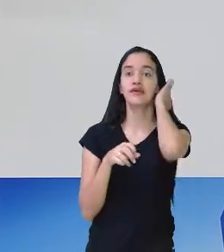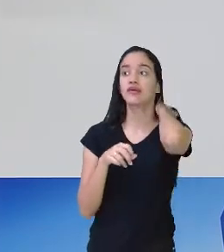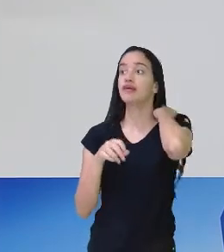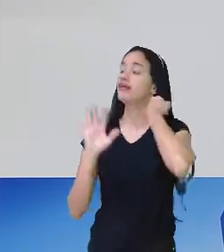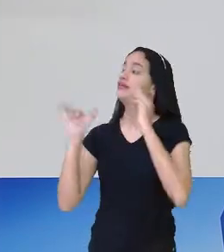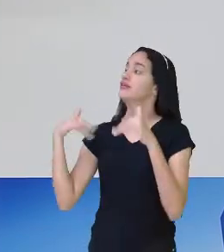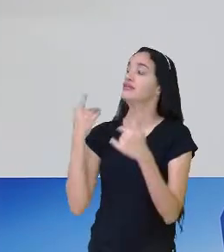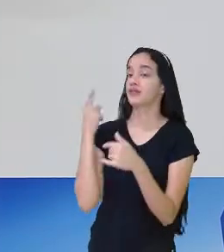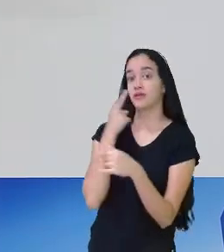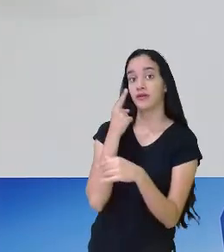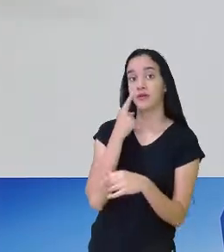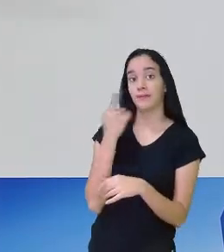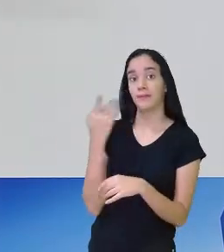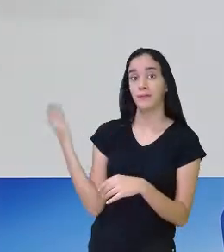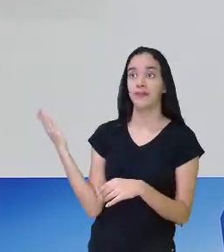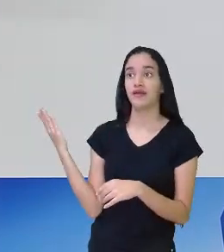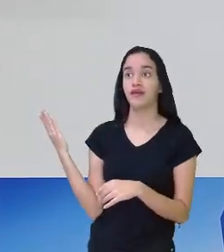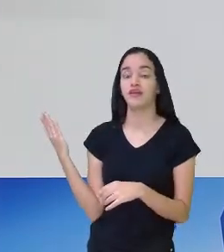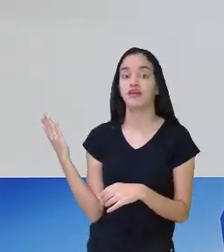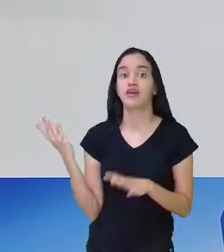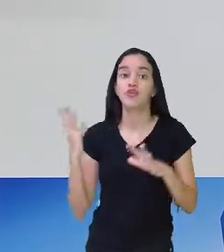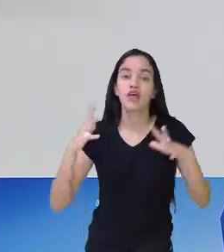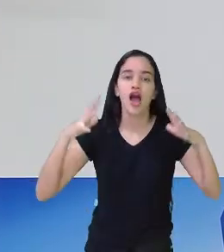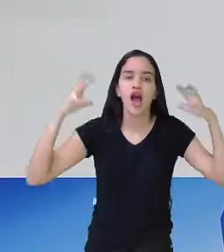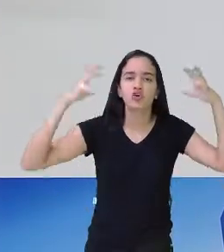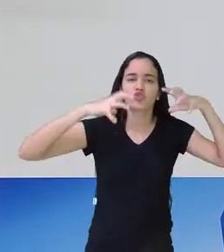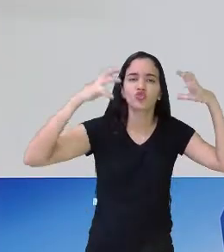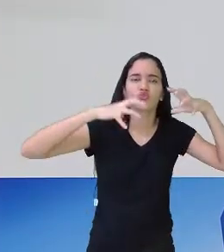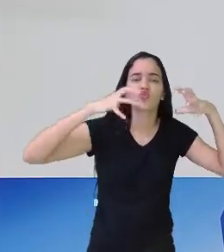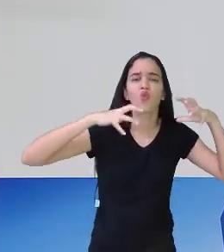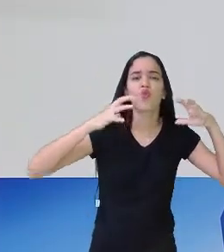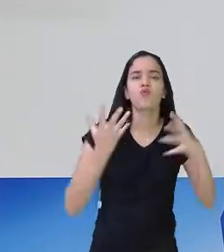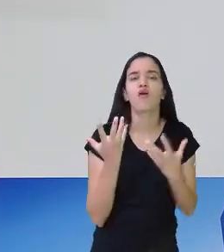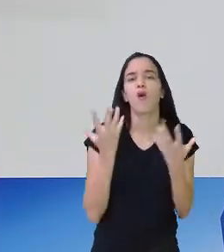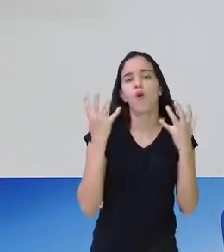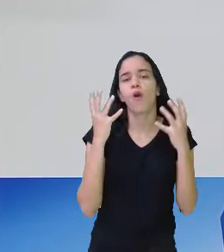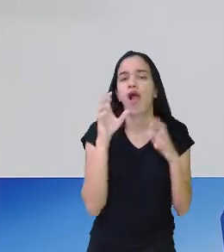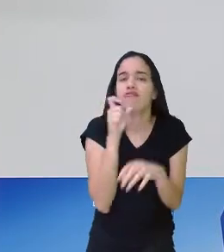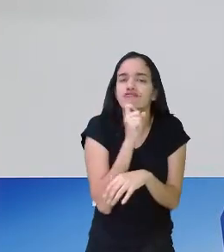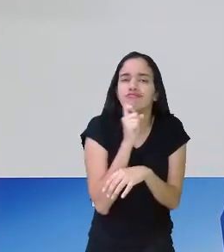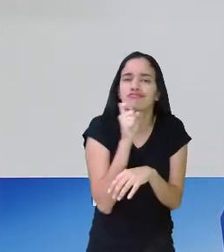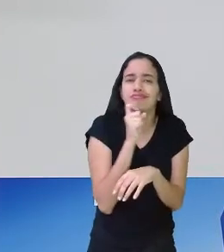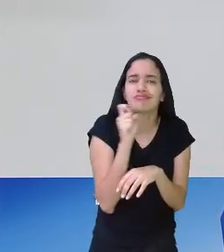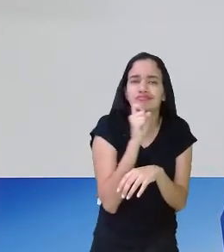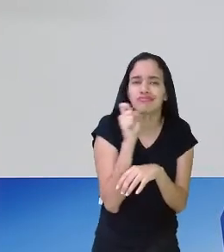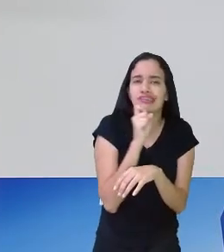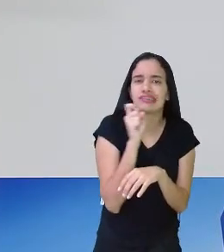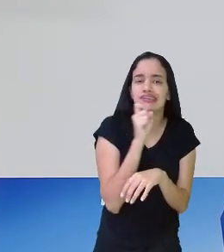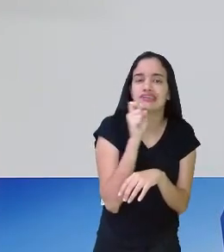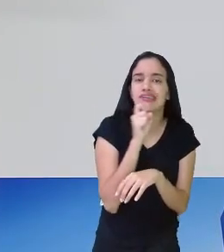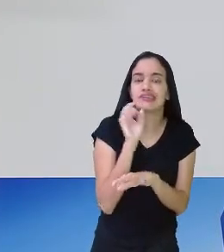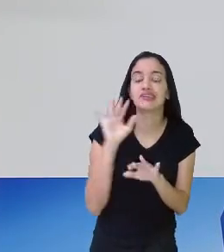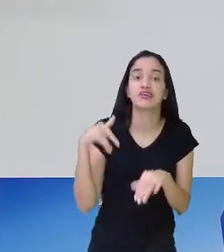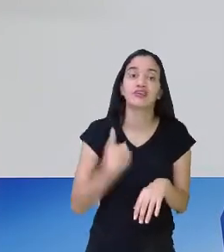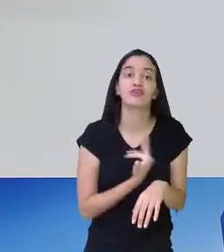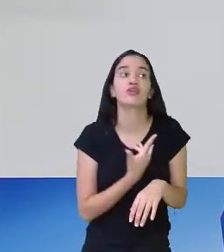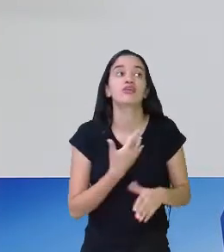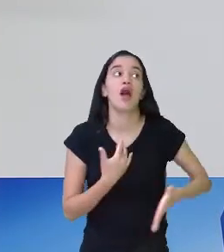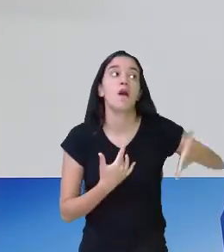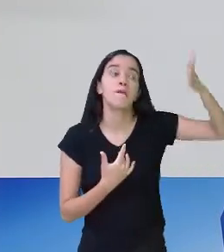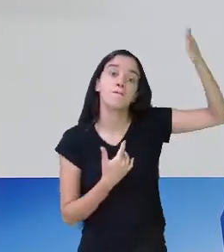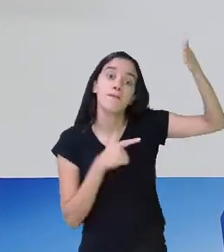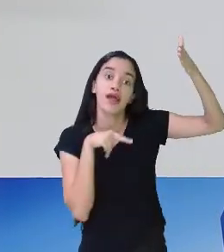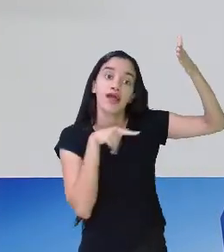ele em formato de bolores, quando está aquela chuva, aquele clima frio, aparecem aquelas manchas pretas na nossa casa, que são